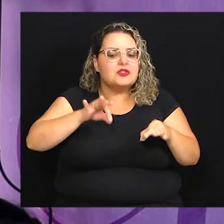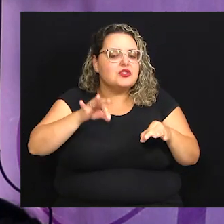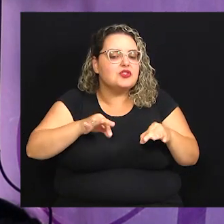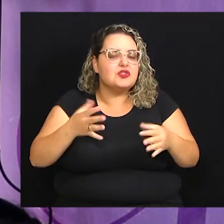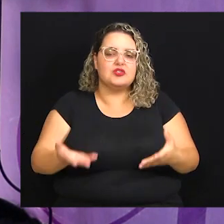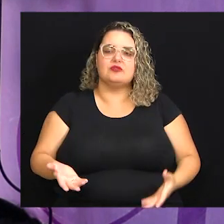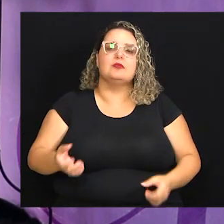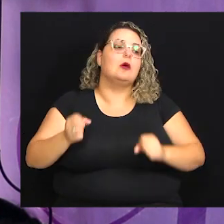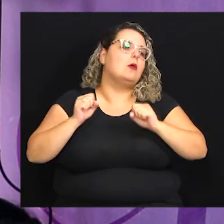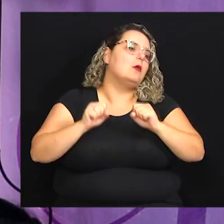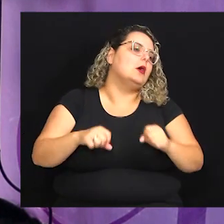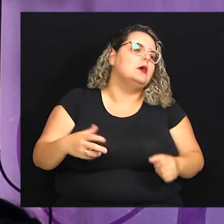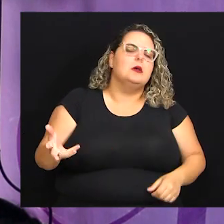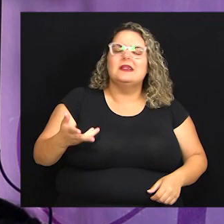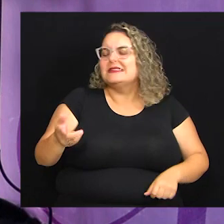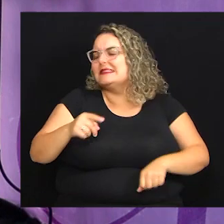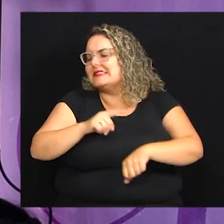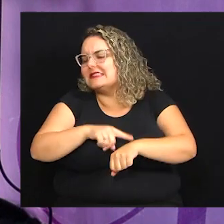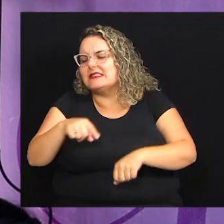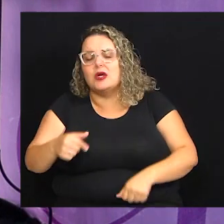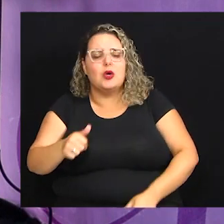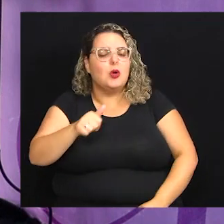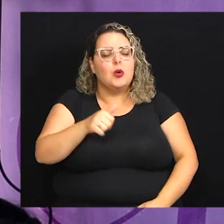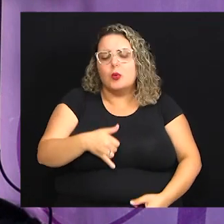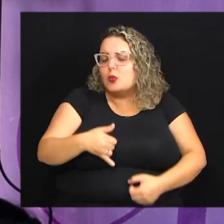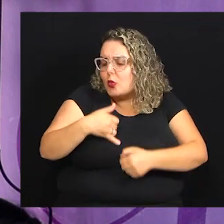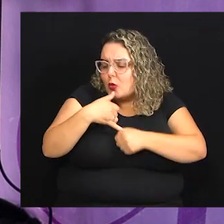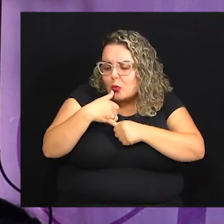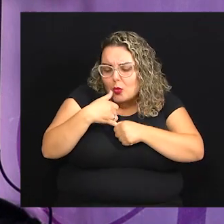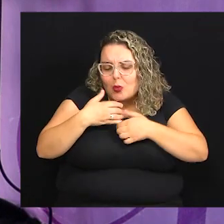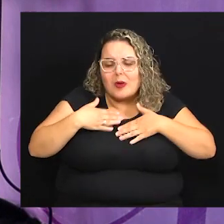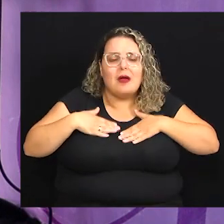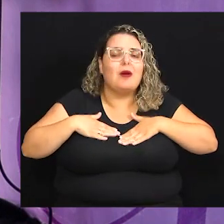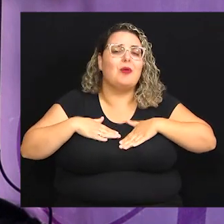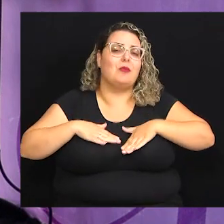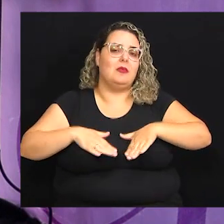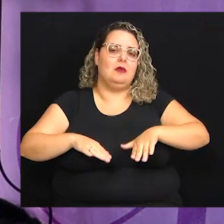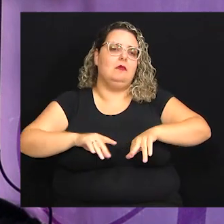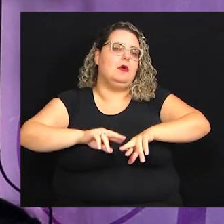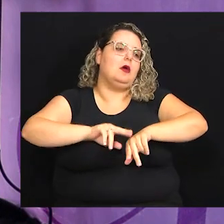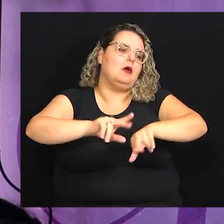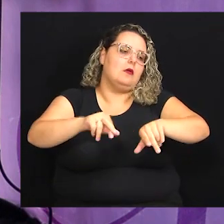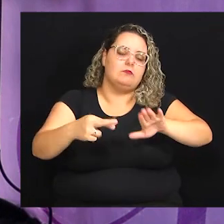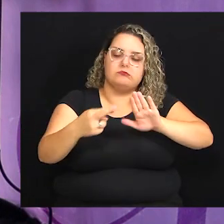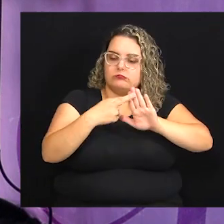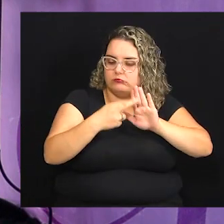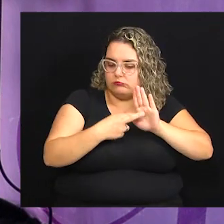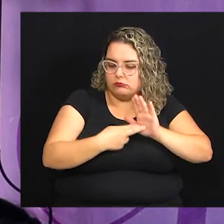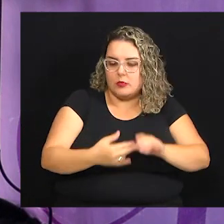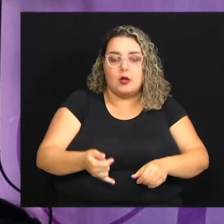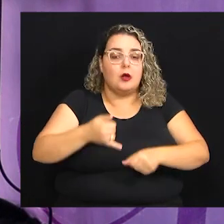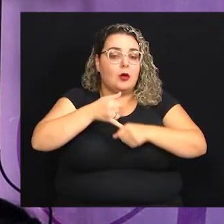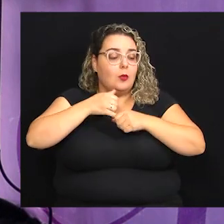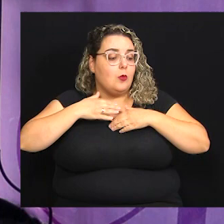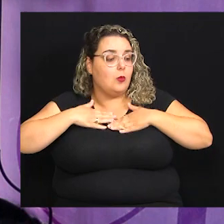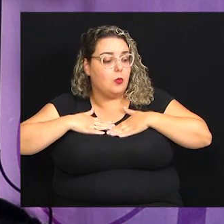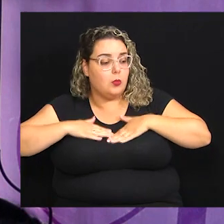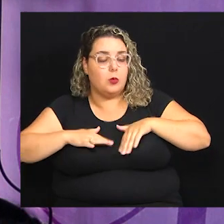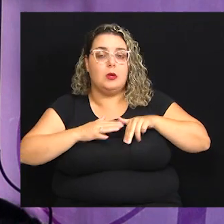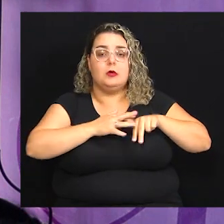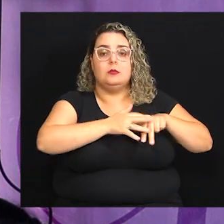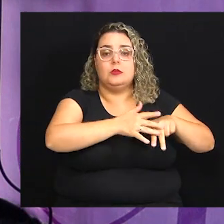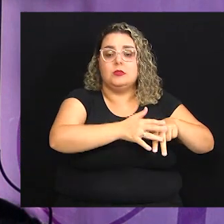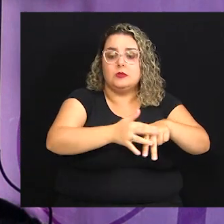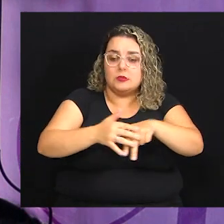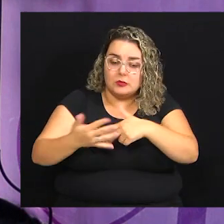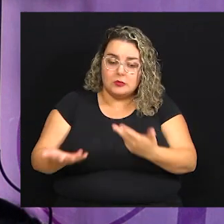de chá, porque estou muito corrido, um suco calmante, que às vezes eu passo várias receitas de suco que acalmam para